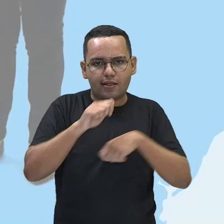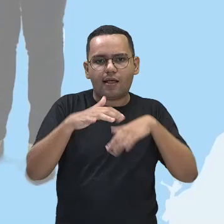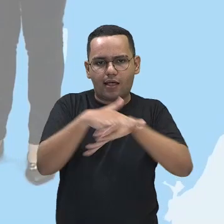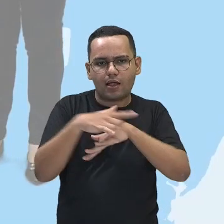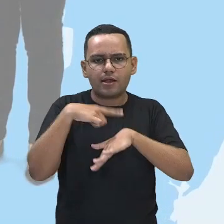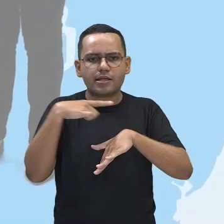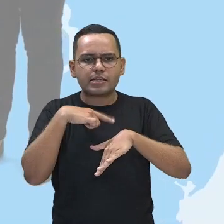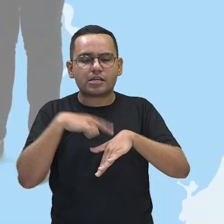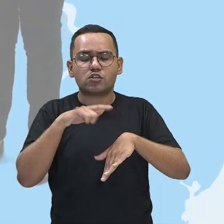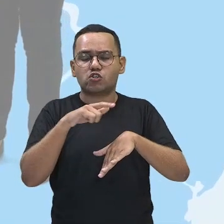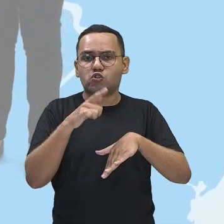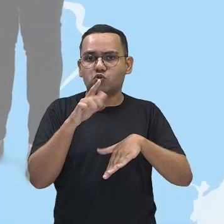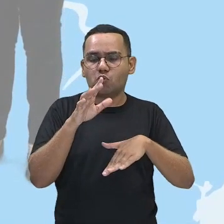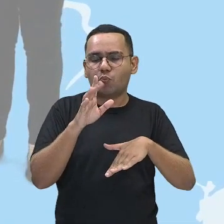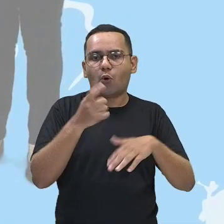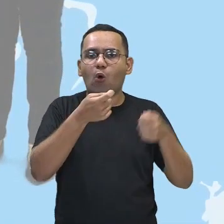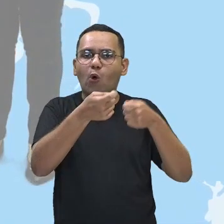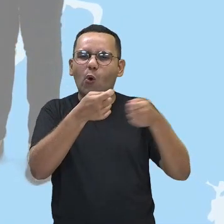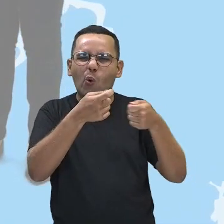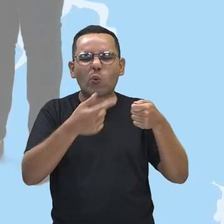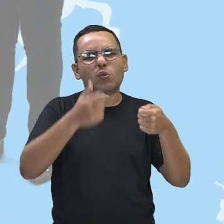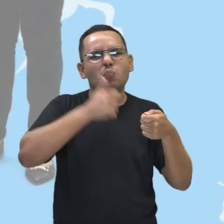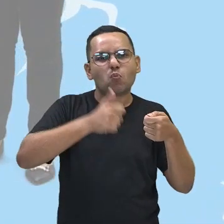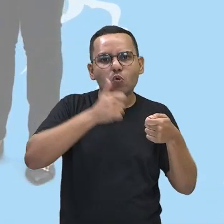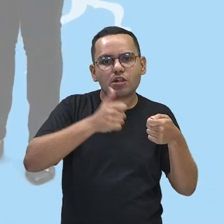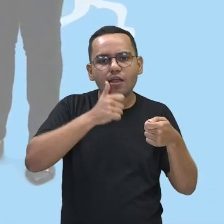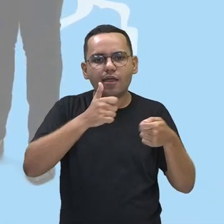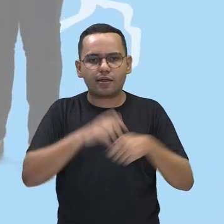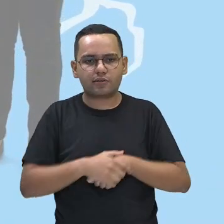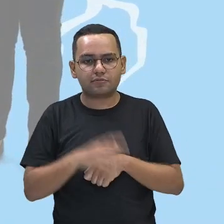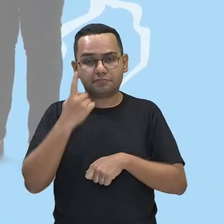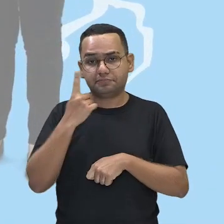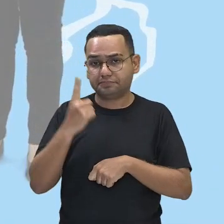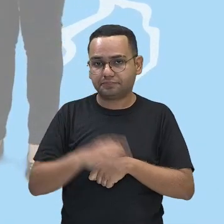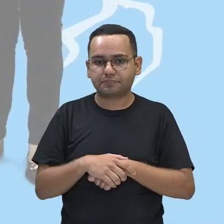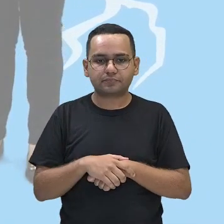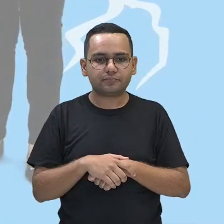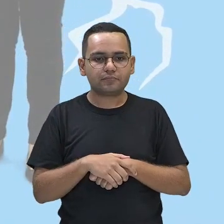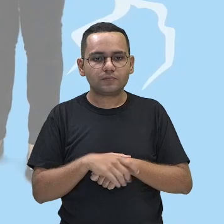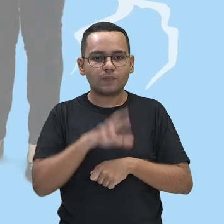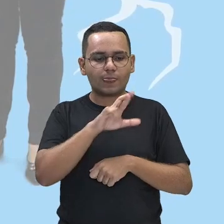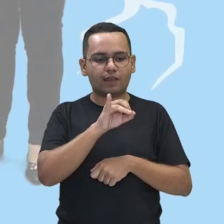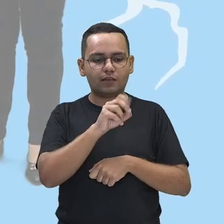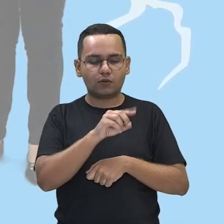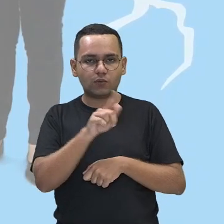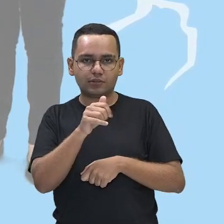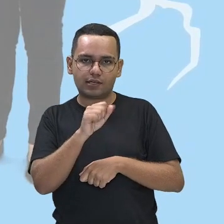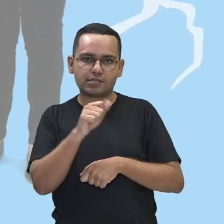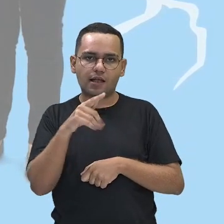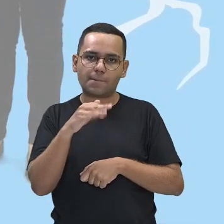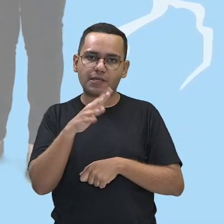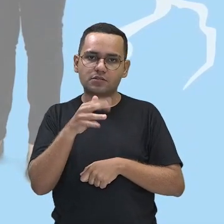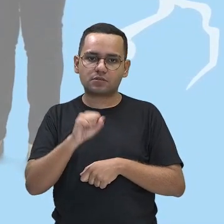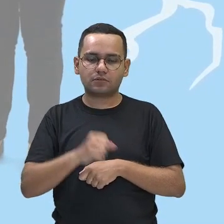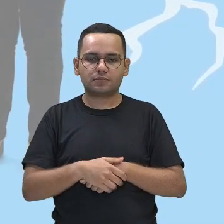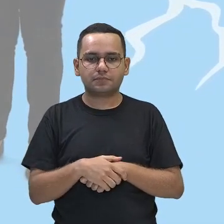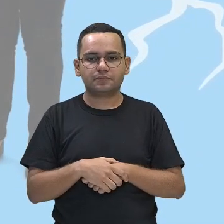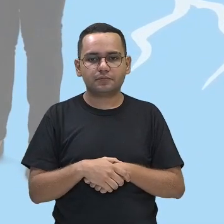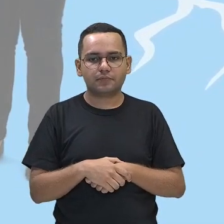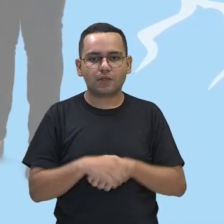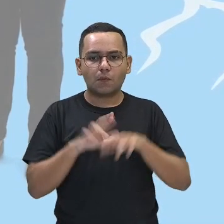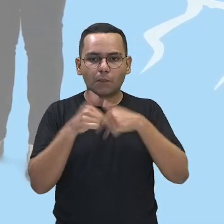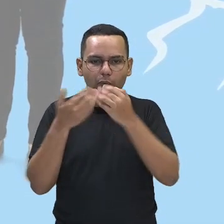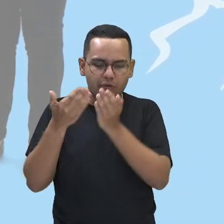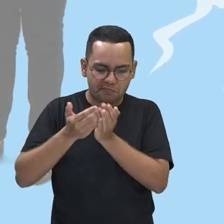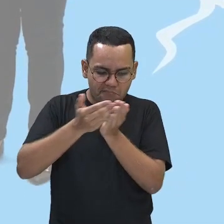mulheres guerreiras, hábeis no manejo com cavalos, o Rio das Amazonas. Esta incursão, considerada